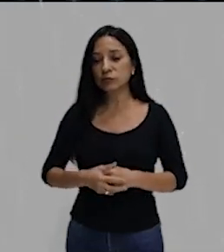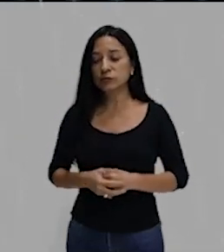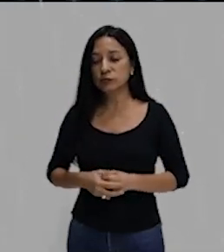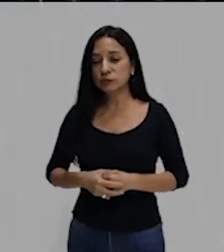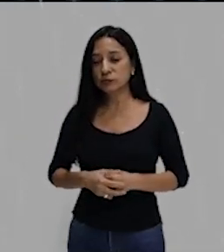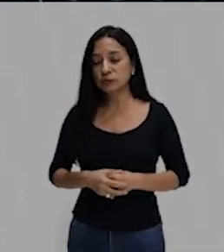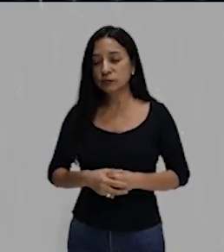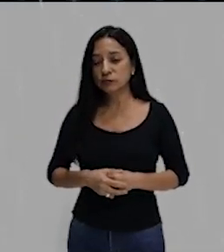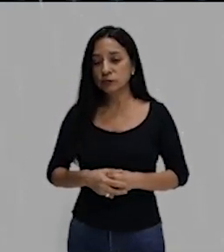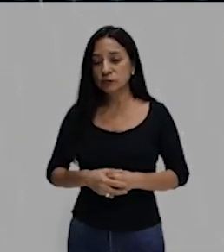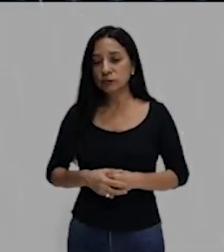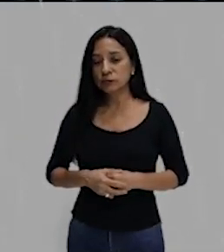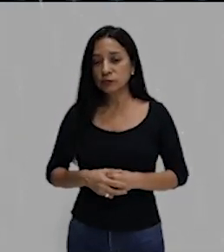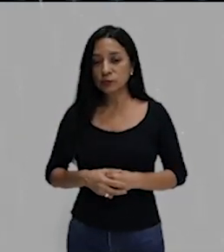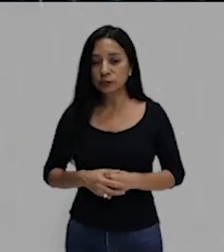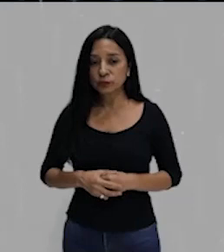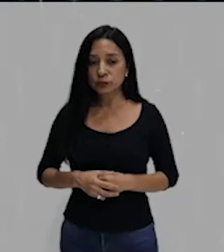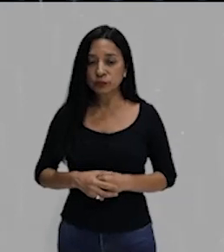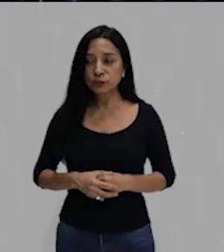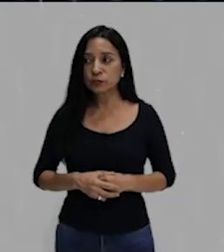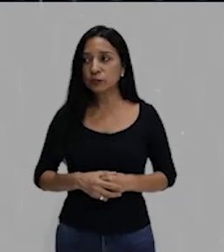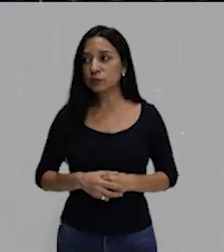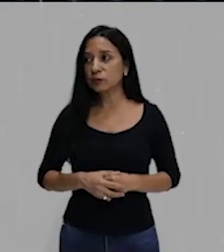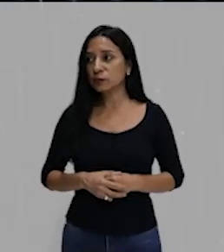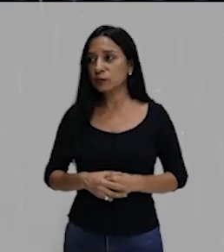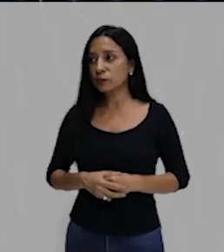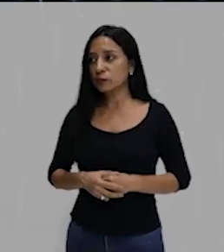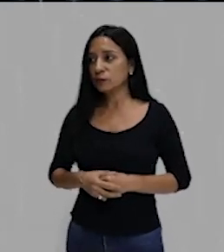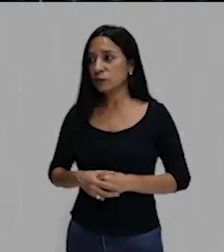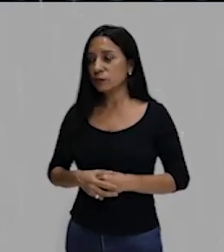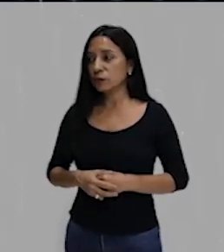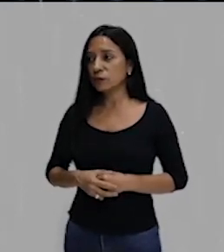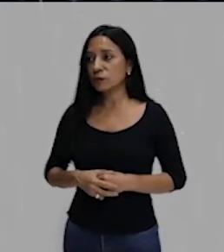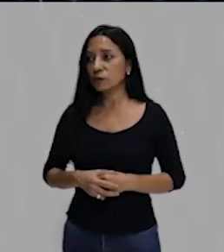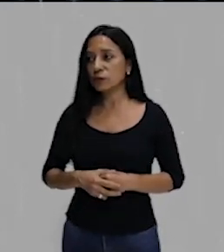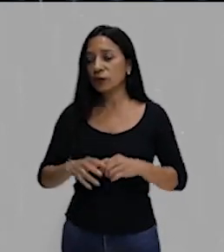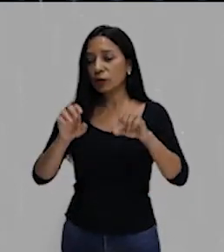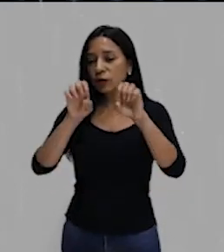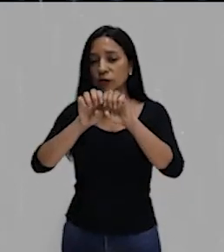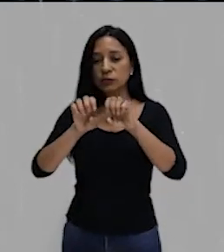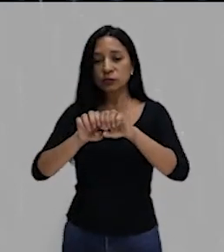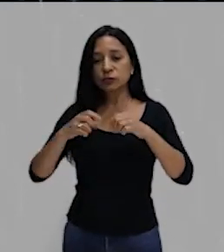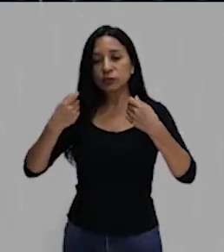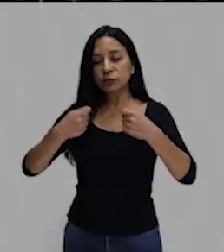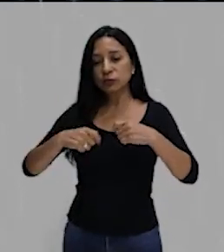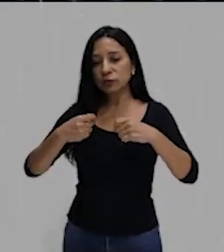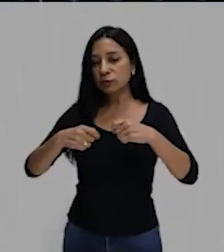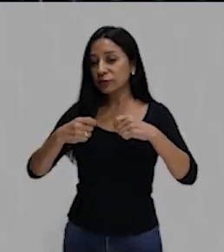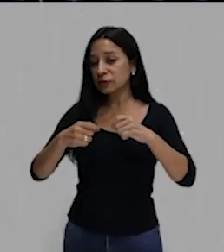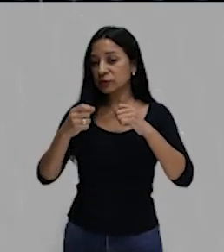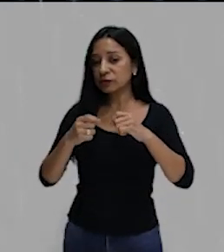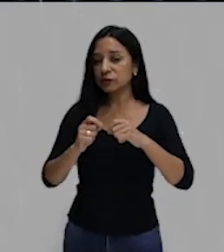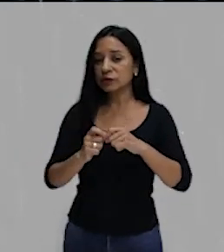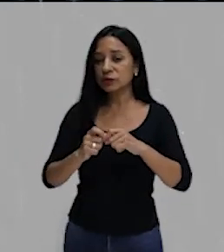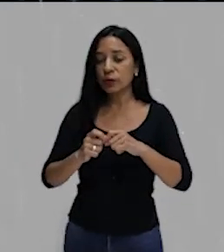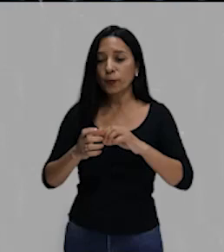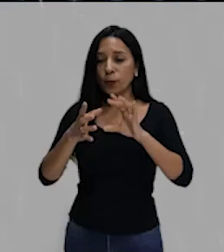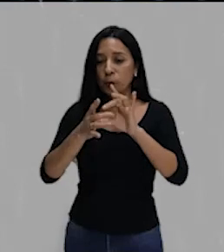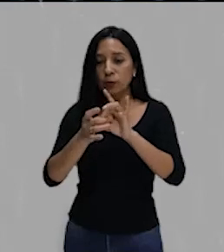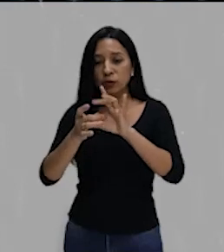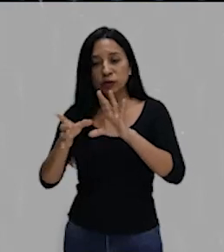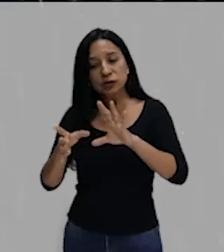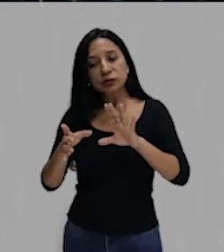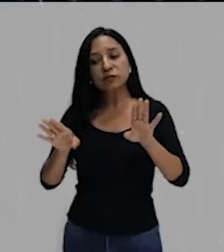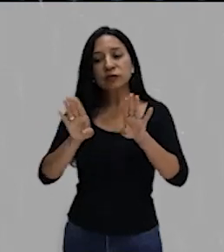A estrutura deve ser flexível e regionalizável, considerando cada região de modo integrado.